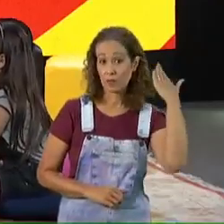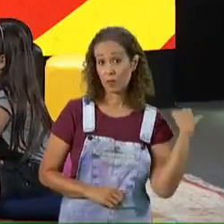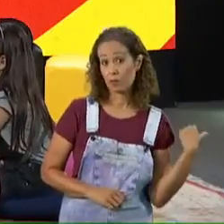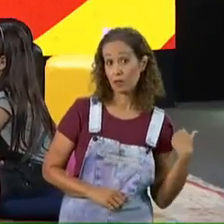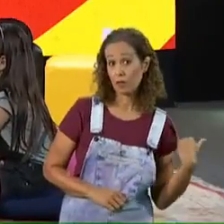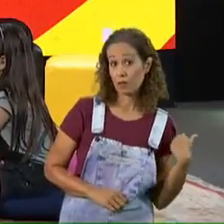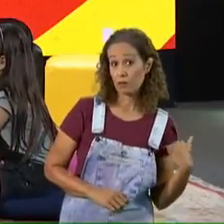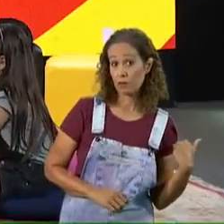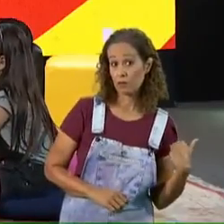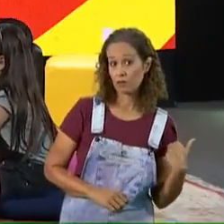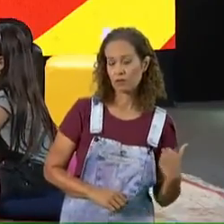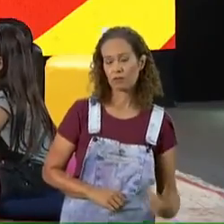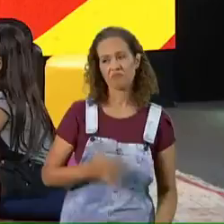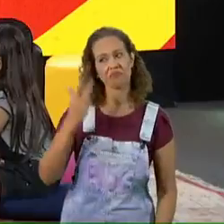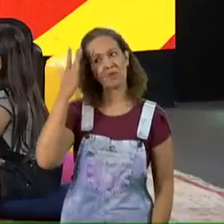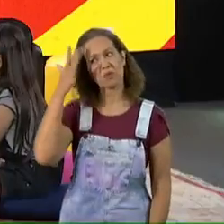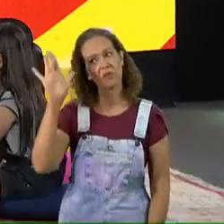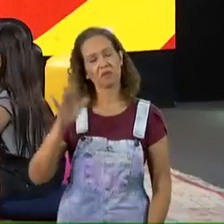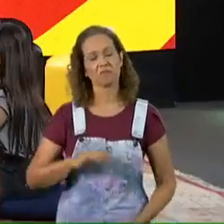grande? Não sei.